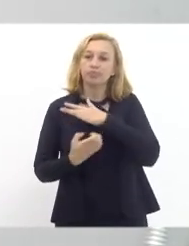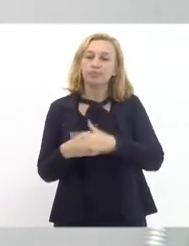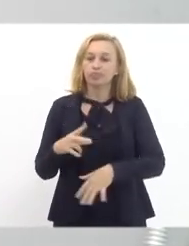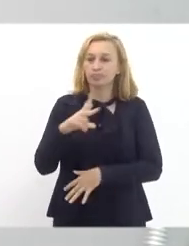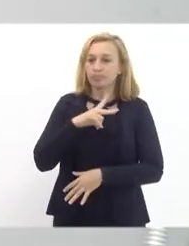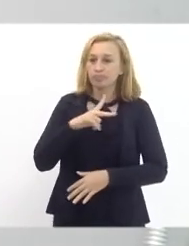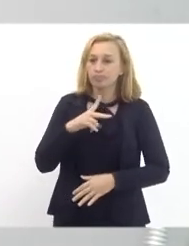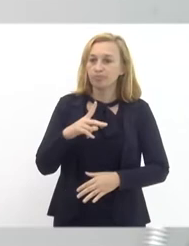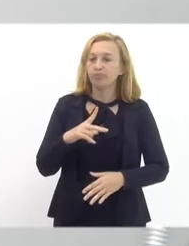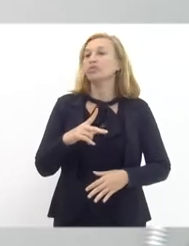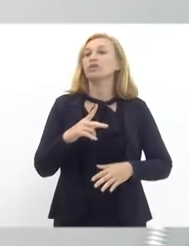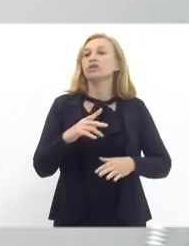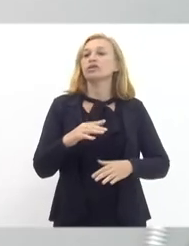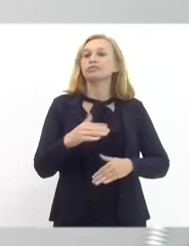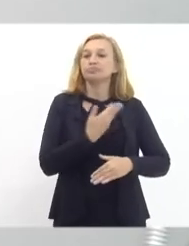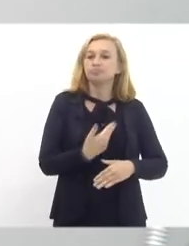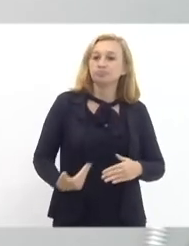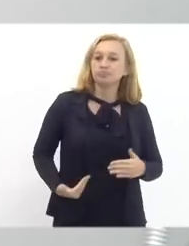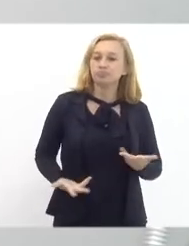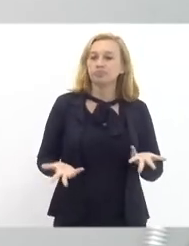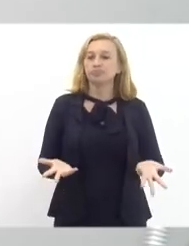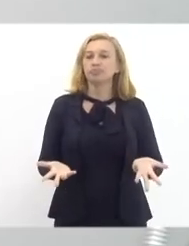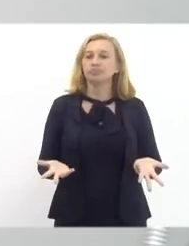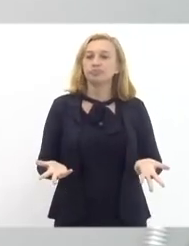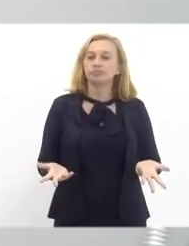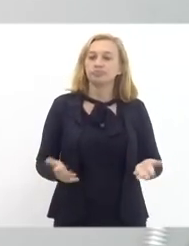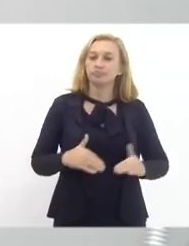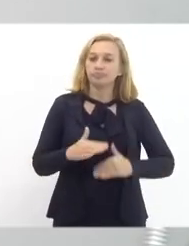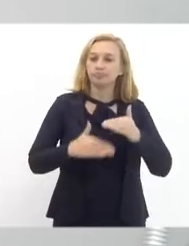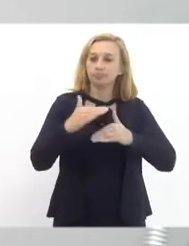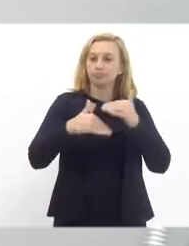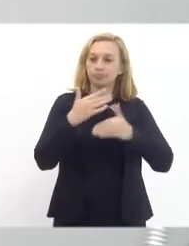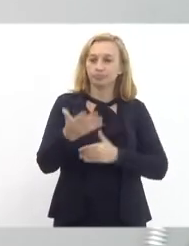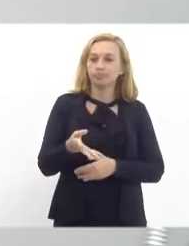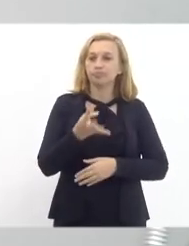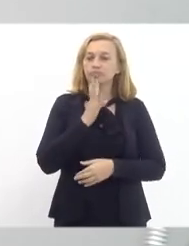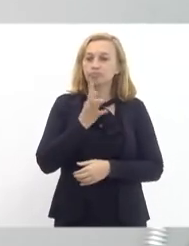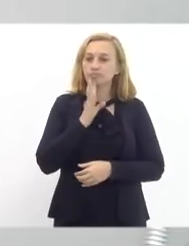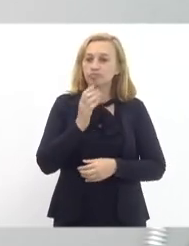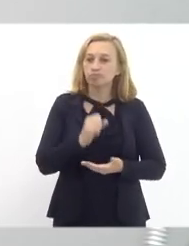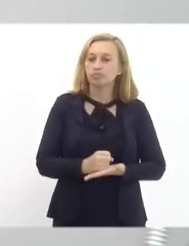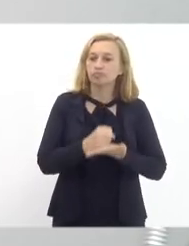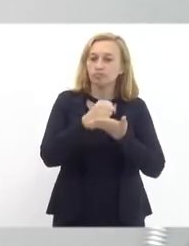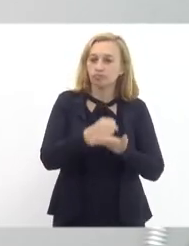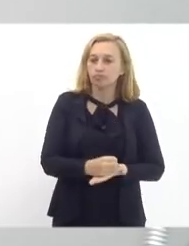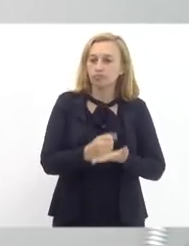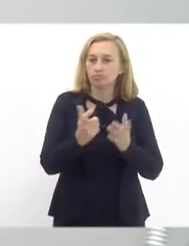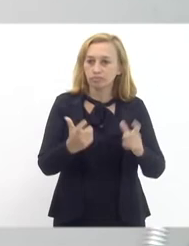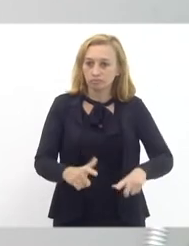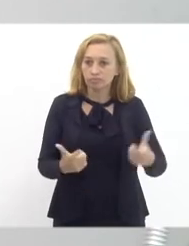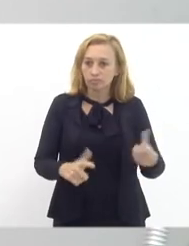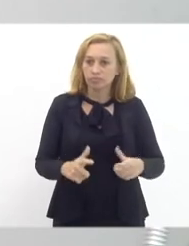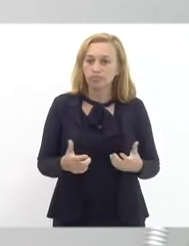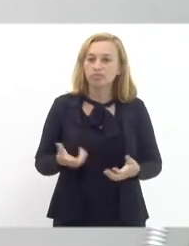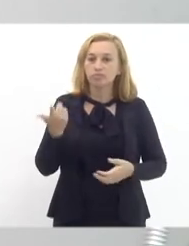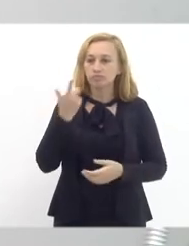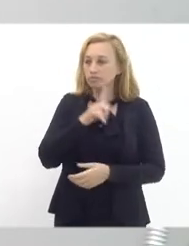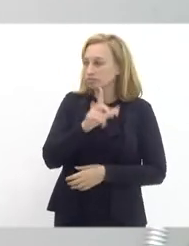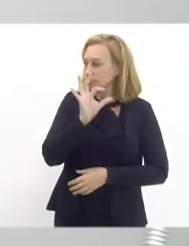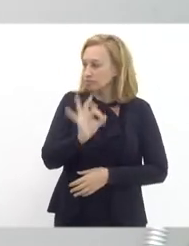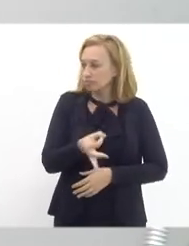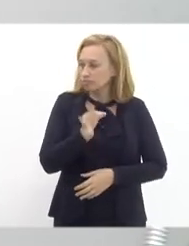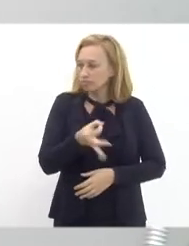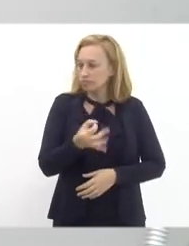os seus projetos, levando conhecimento, mas levando também sustento para aquela região. E é isso que eu consigo